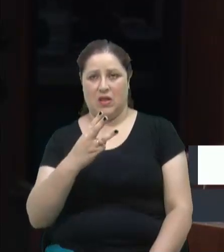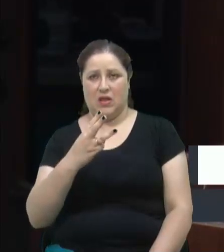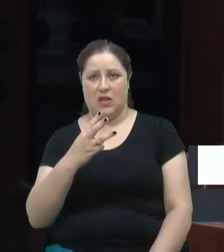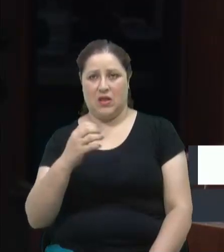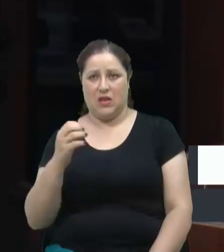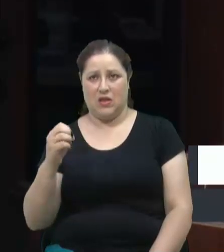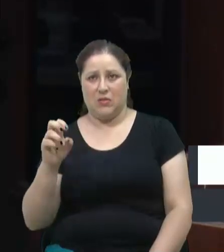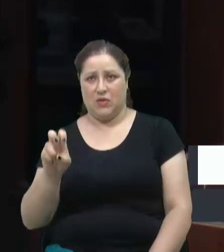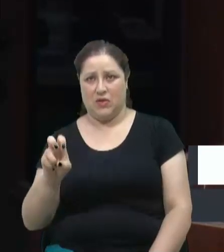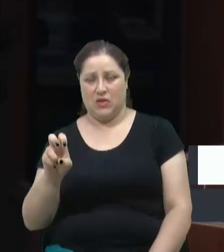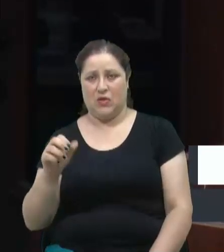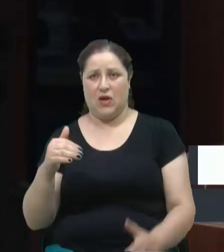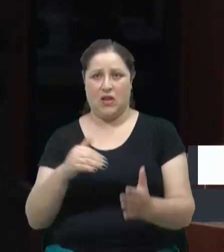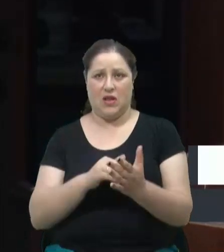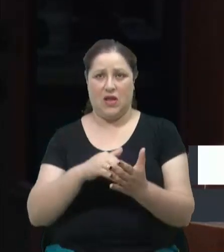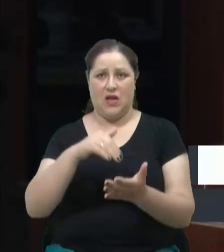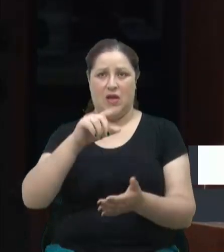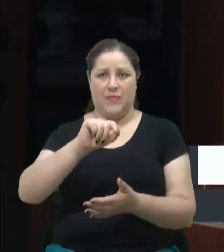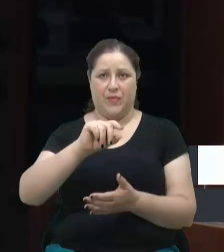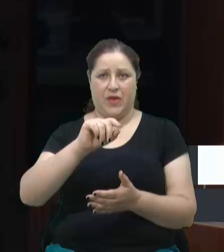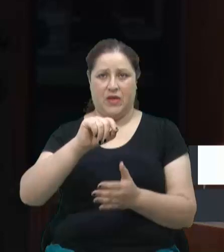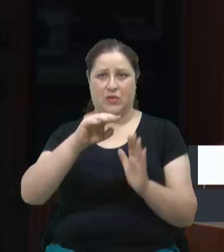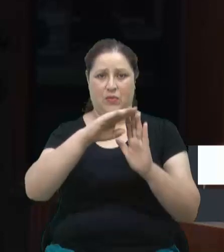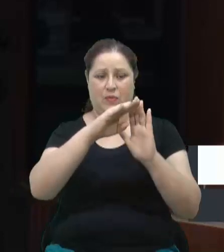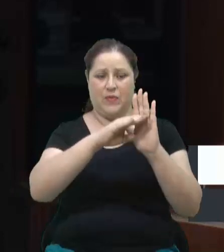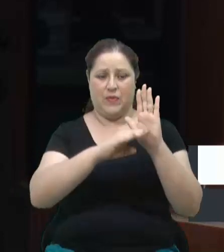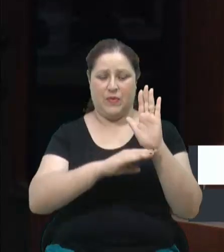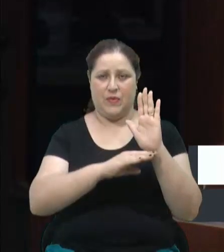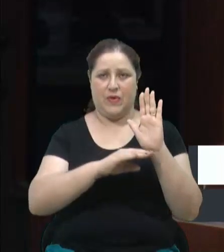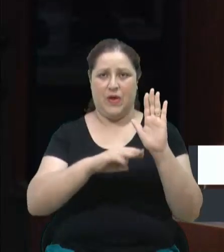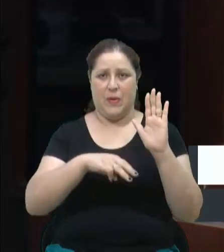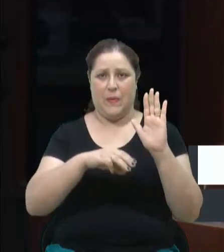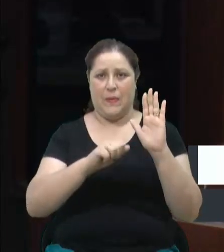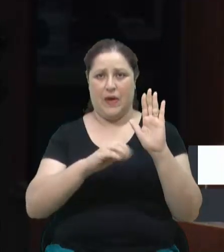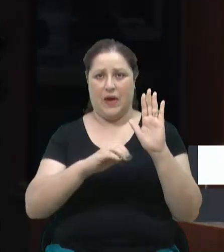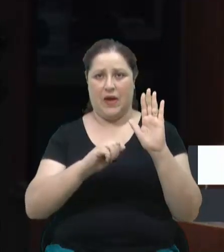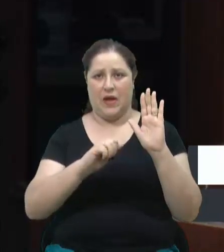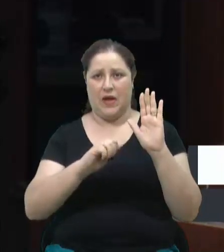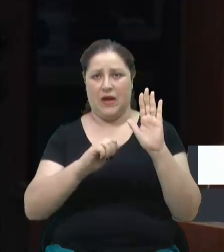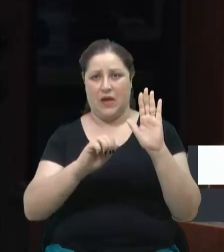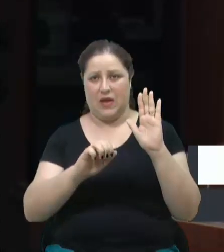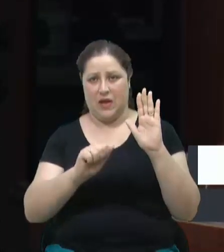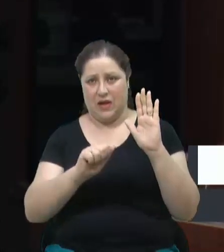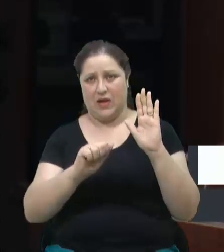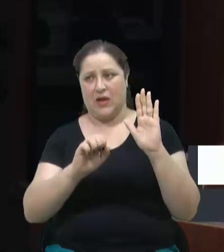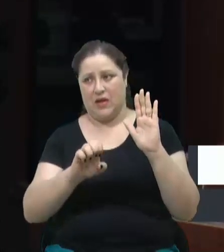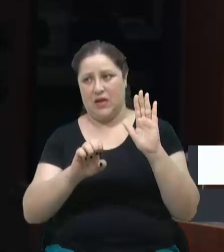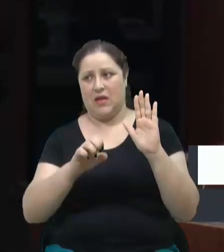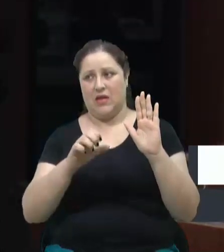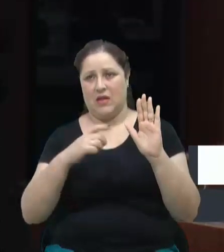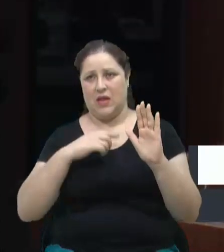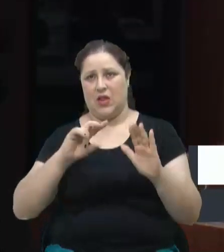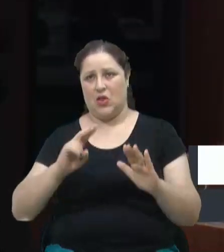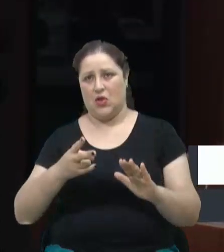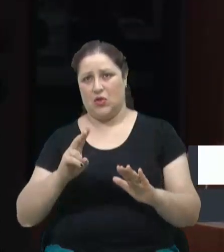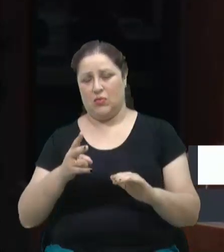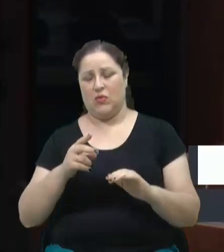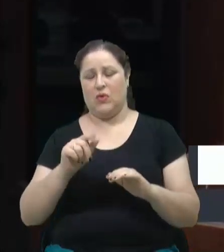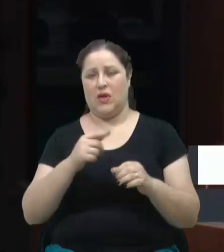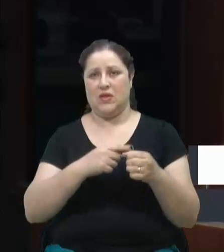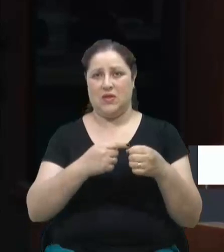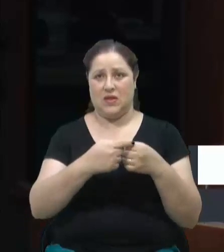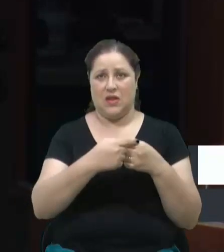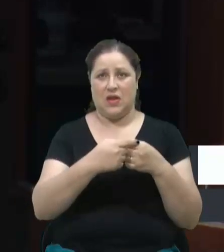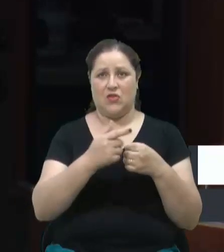até Macaé, em 10º lugar, 2.531. Cidades são sedes de grandes companhias que prestam serviço